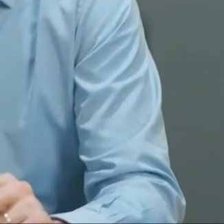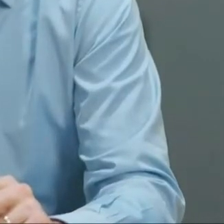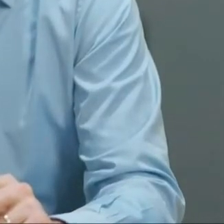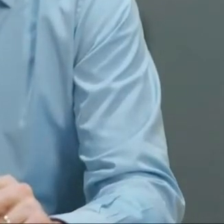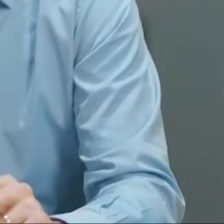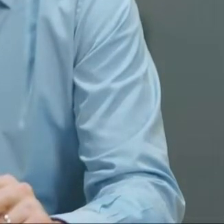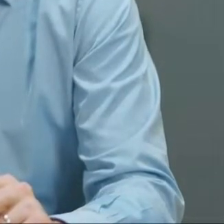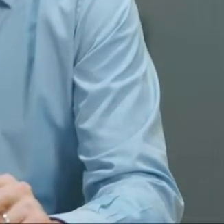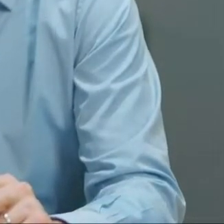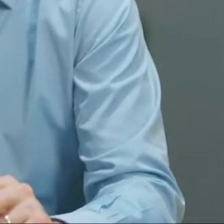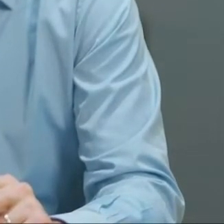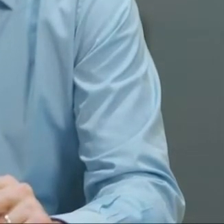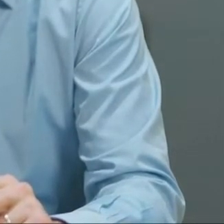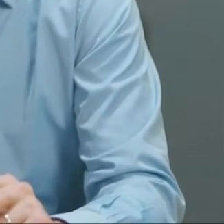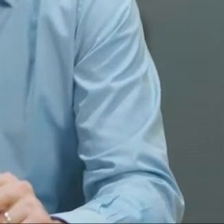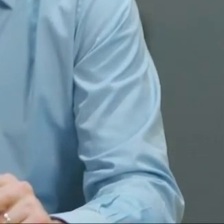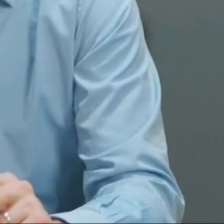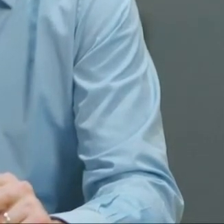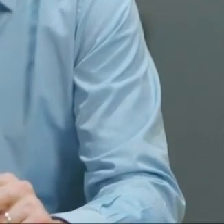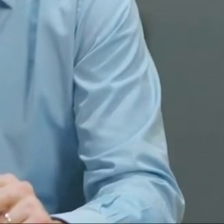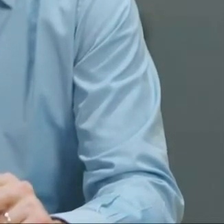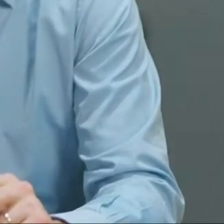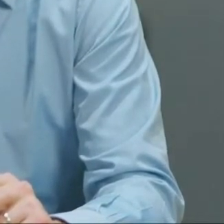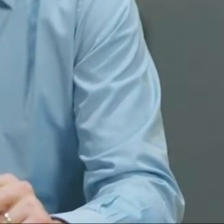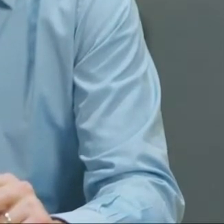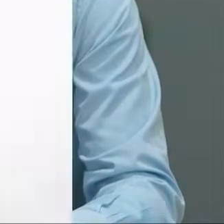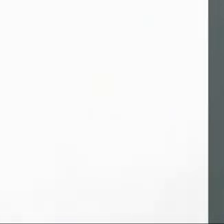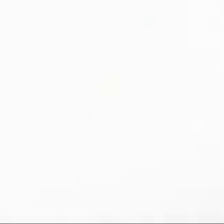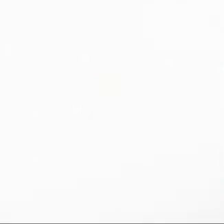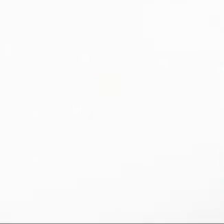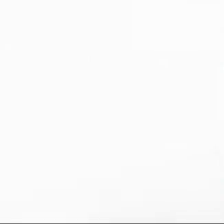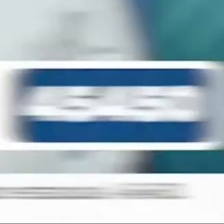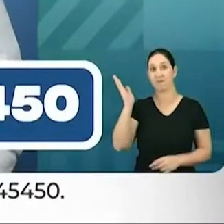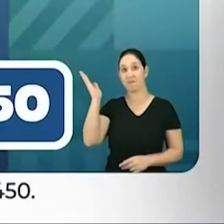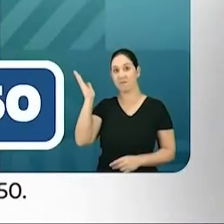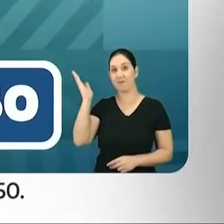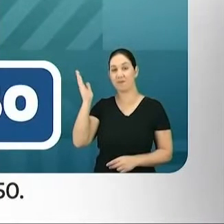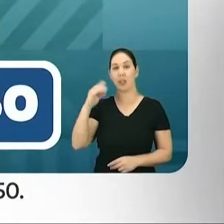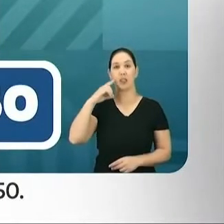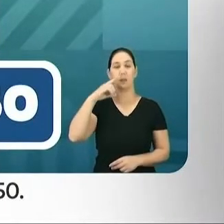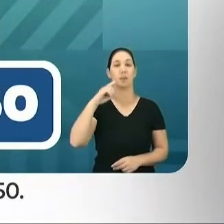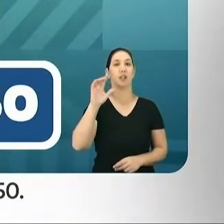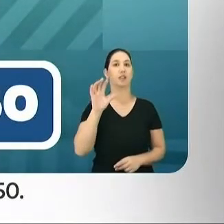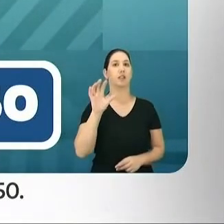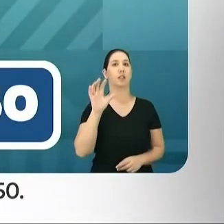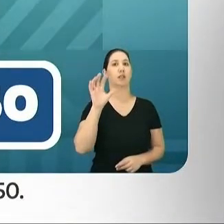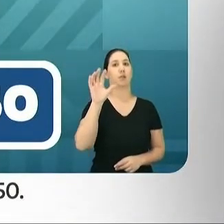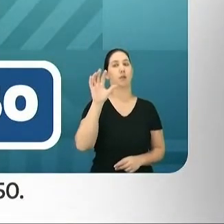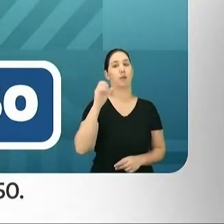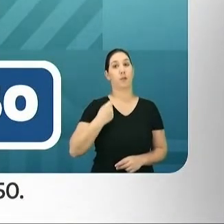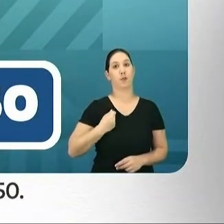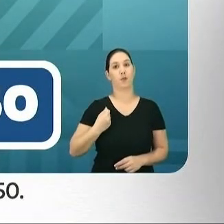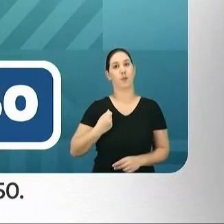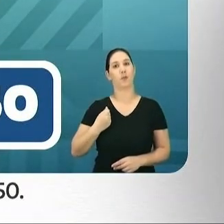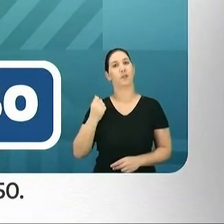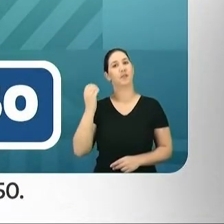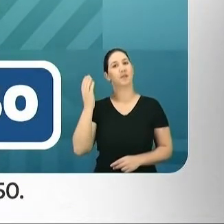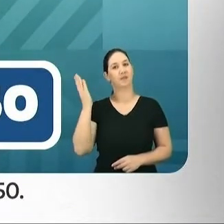O caminho do nosso estado é para frente. Vote quem ama São Paulo. Adriano Bedori, deputado estadual